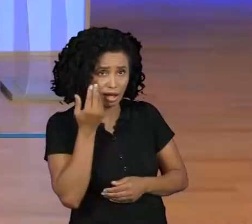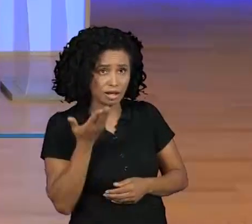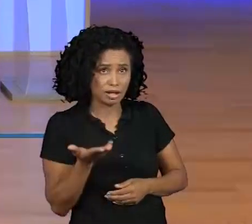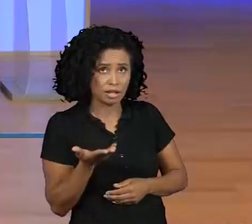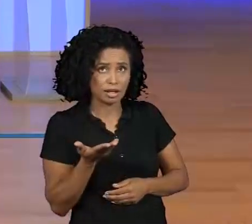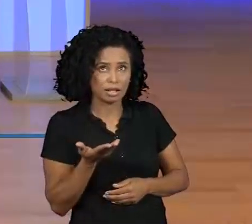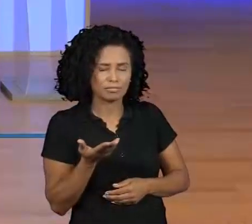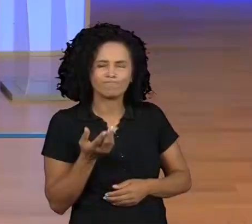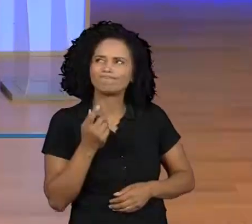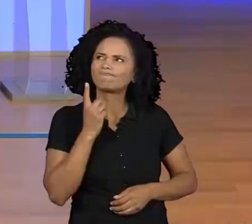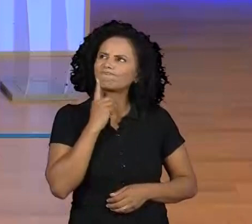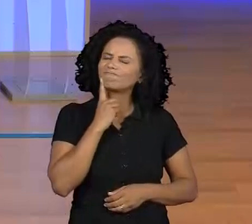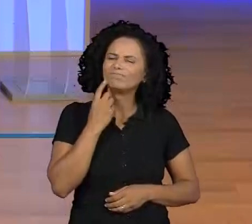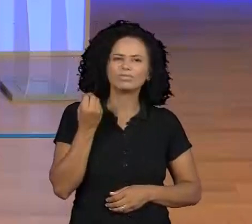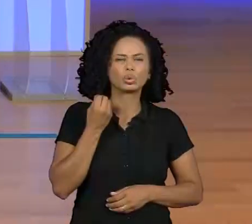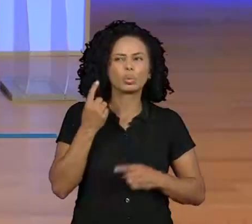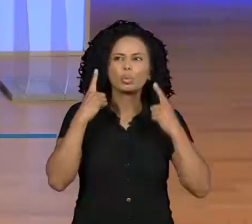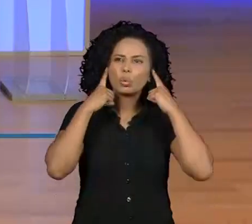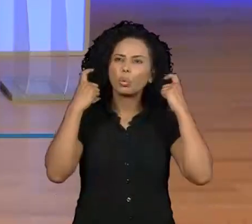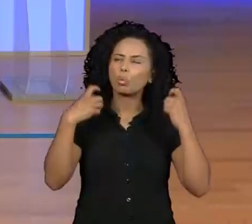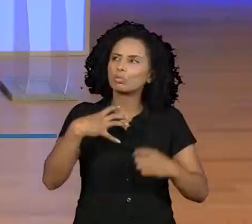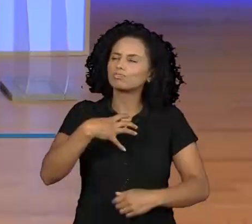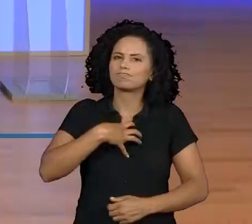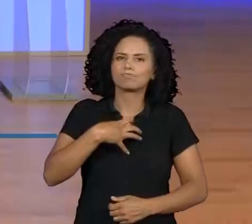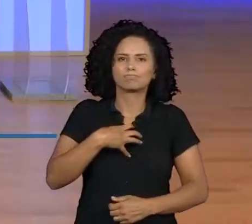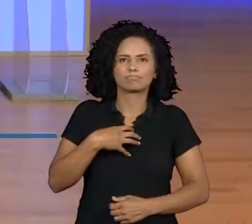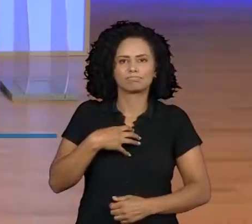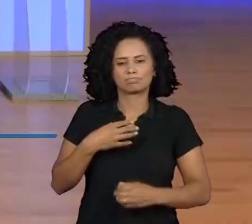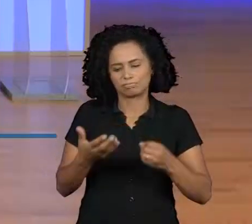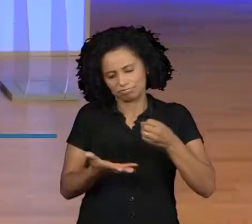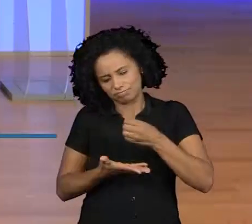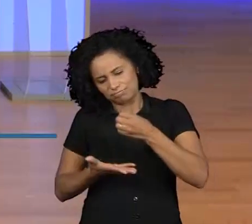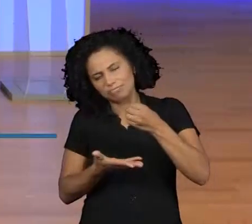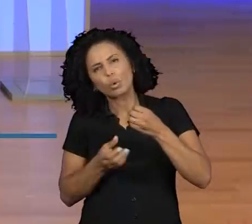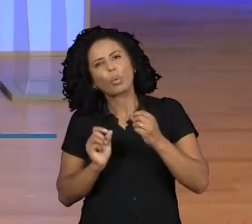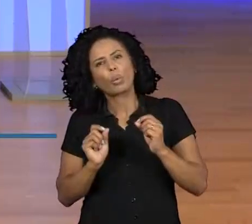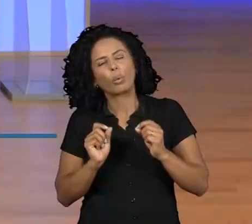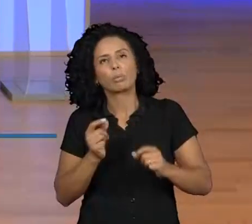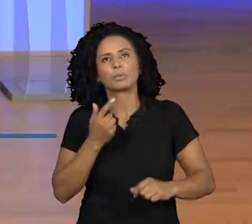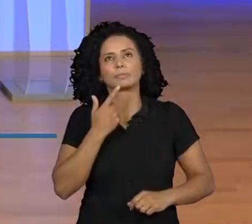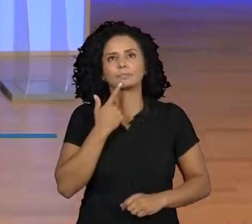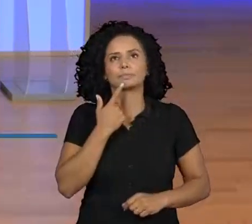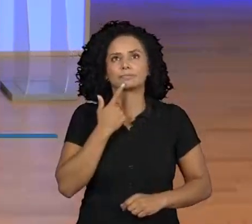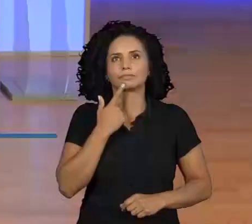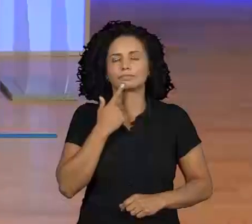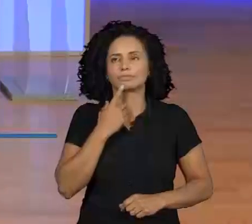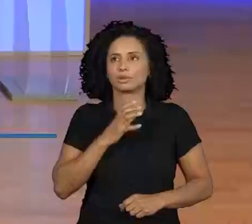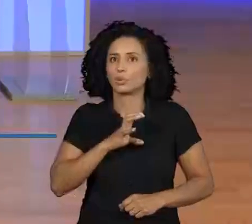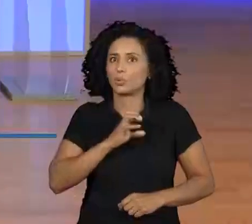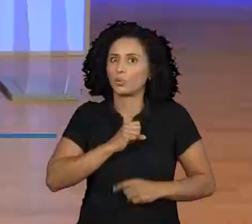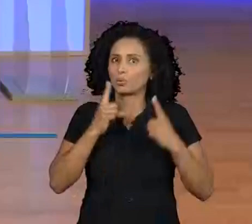produzir som com uma garrafinha? Vamos Ai, ver? professora, eu gosto do som.